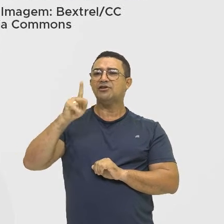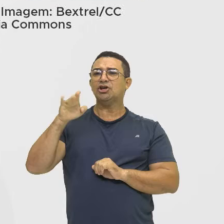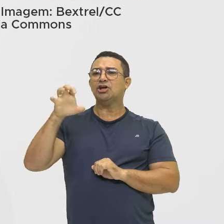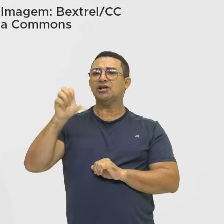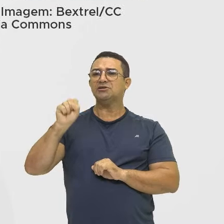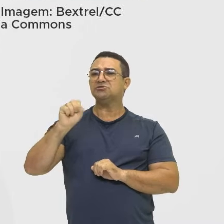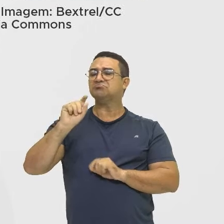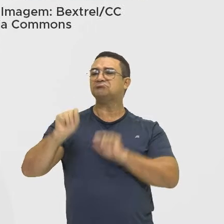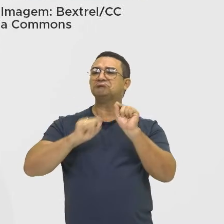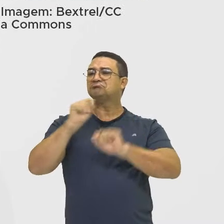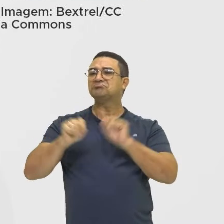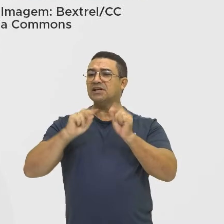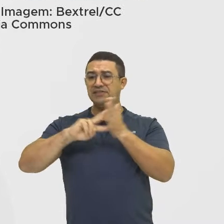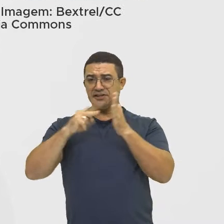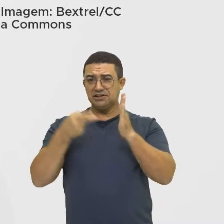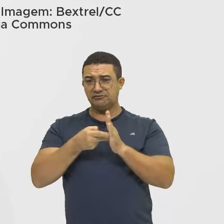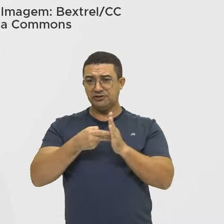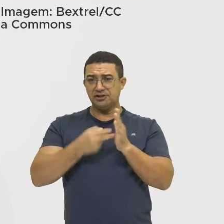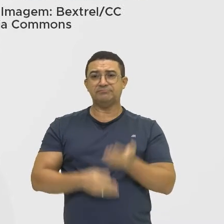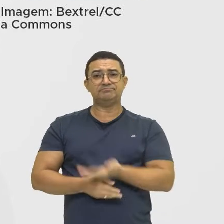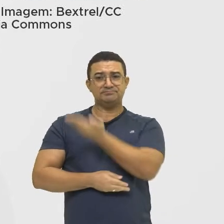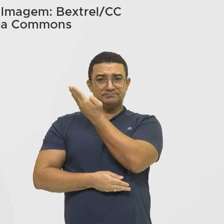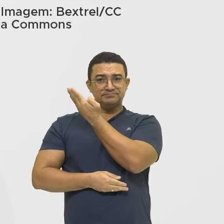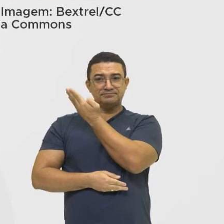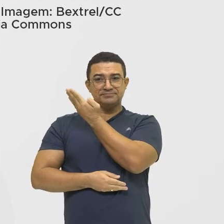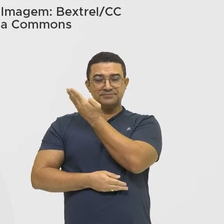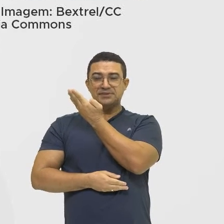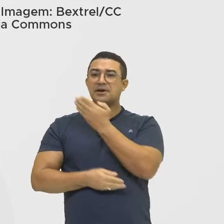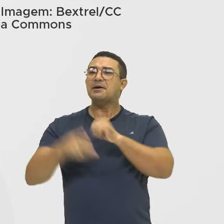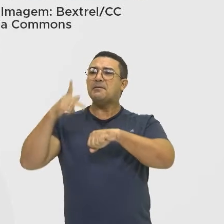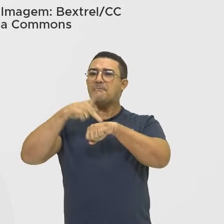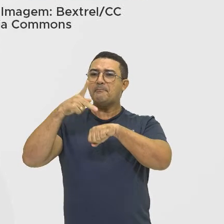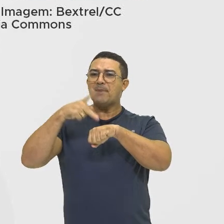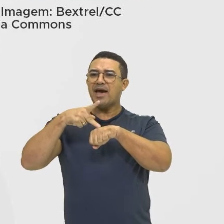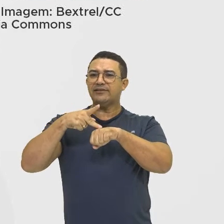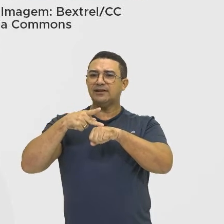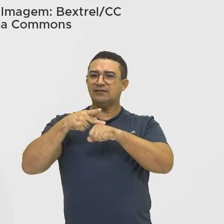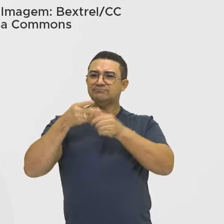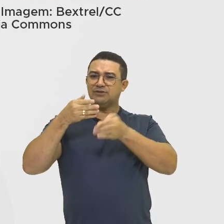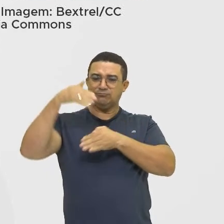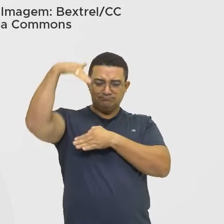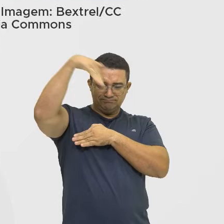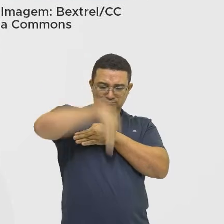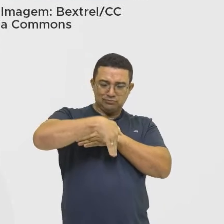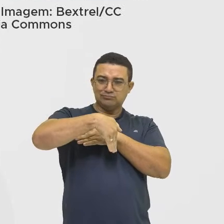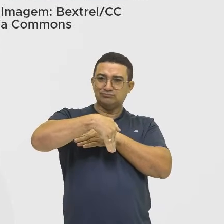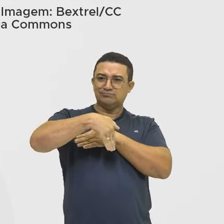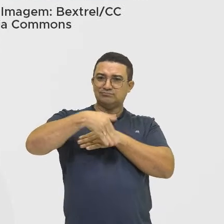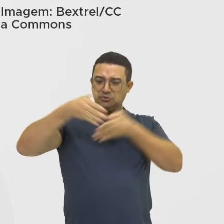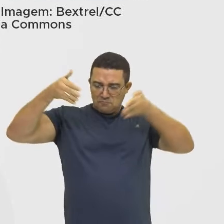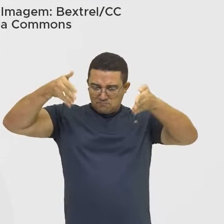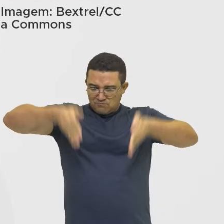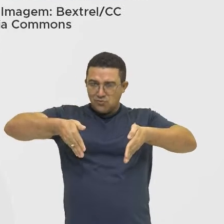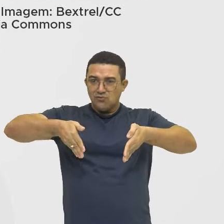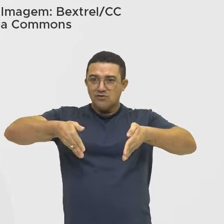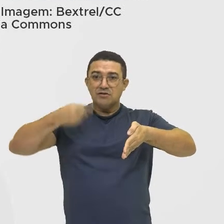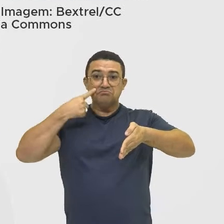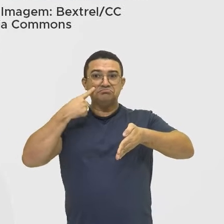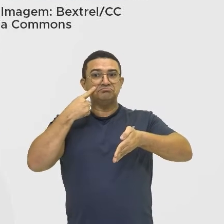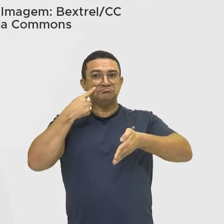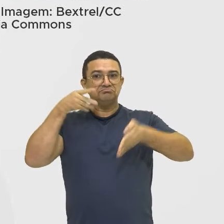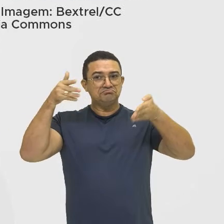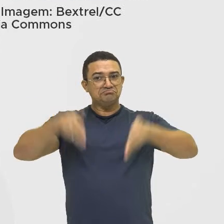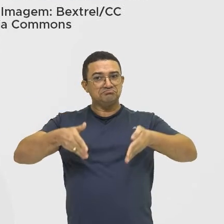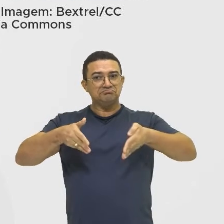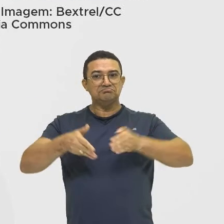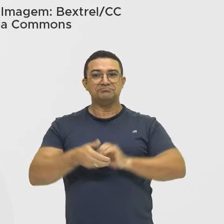menis? São grandes pedras cravadas no chão de forma vertical. Aí nós temos o cromelete.